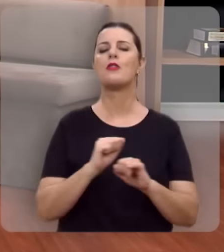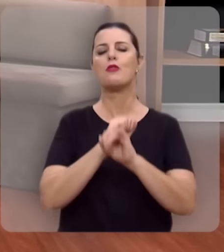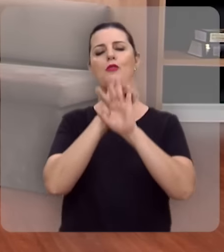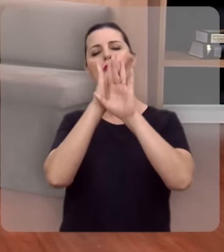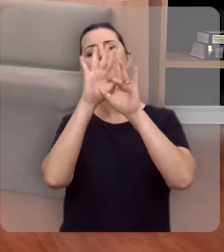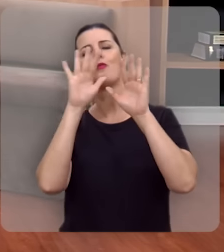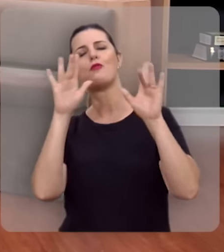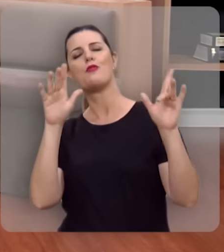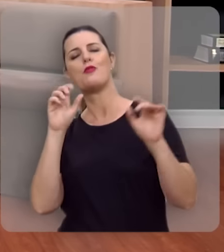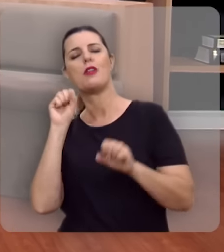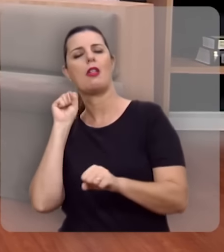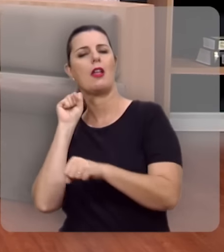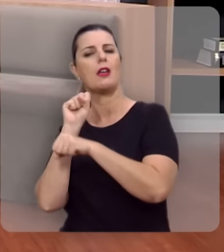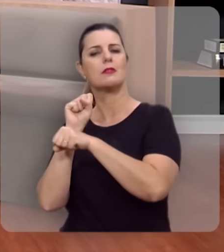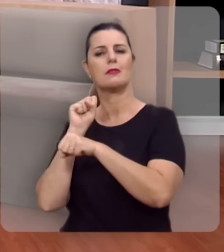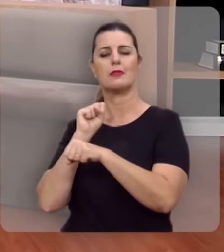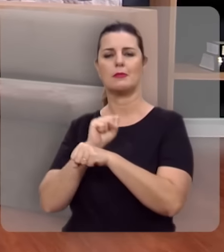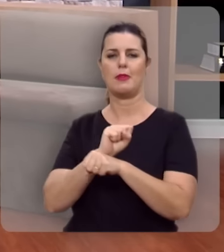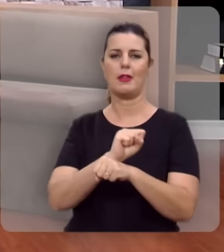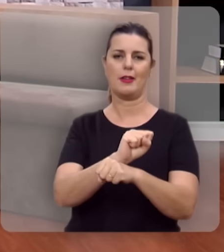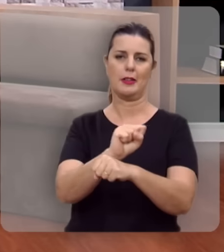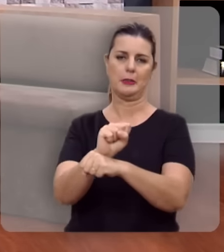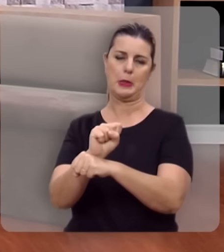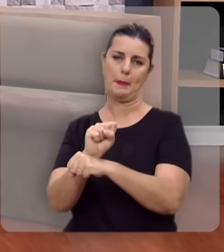Uma gloriosa